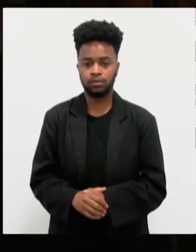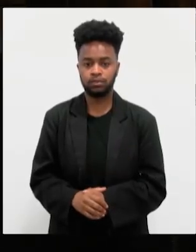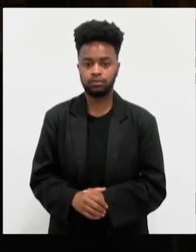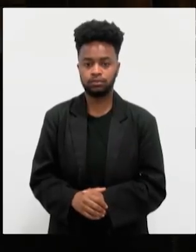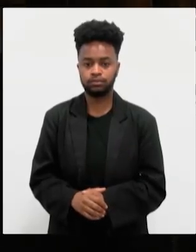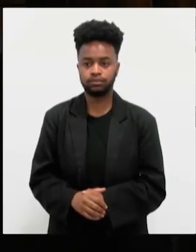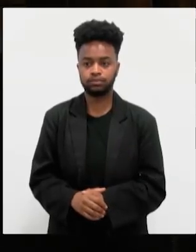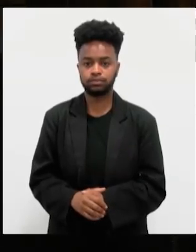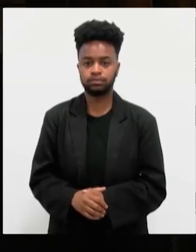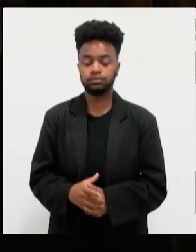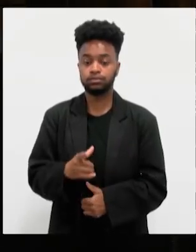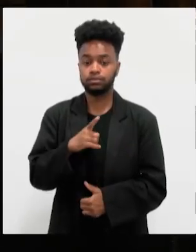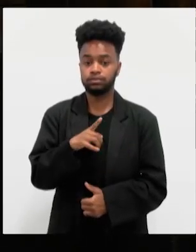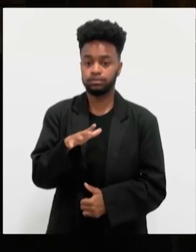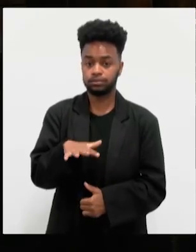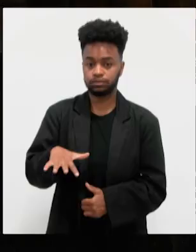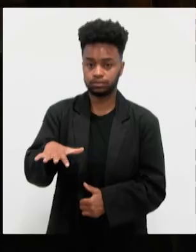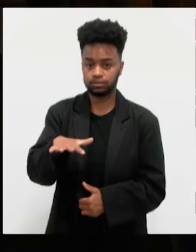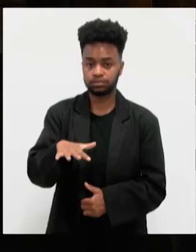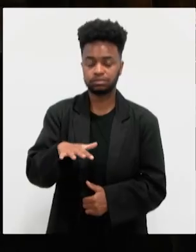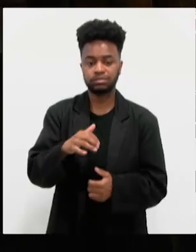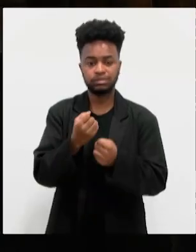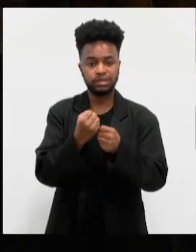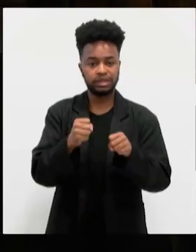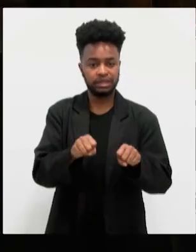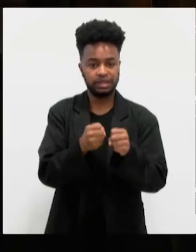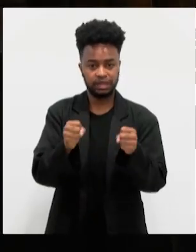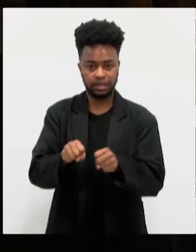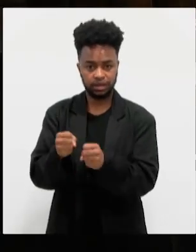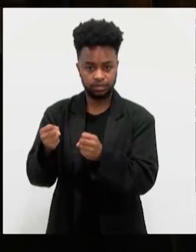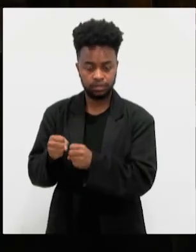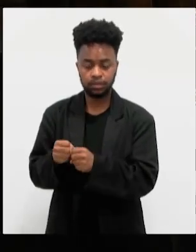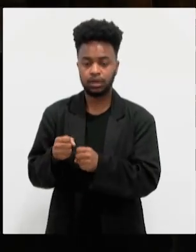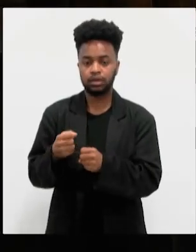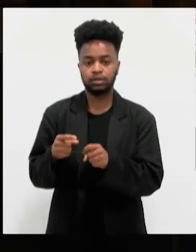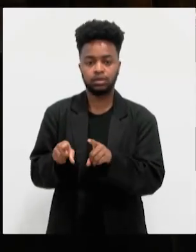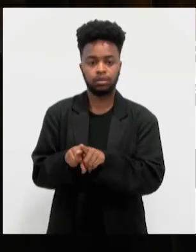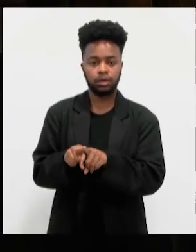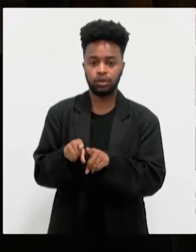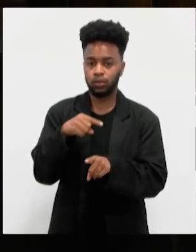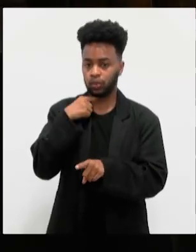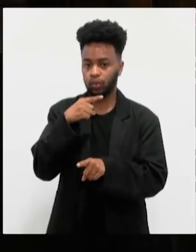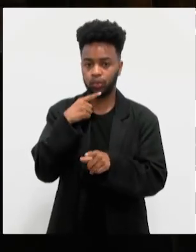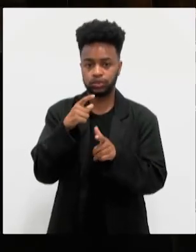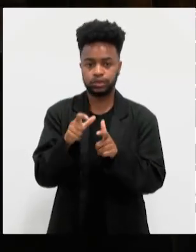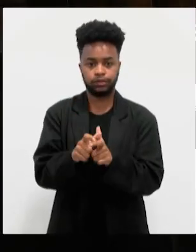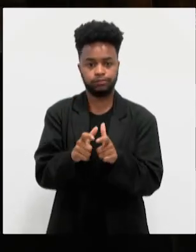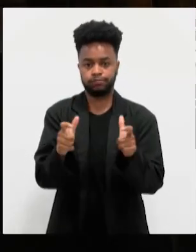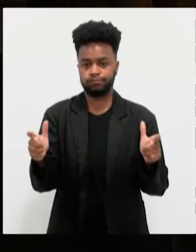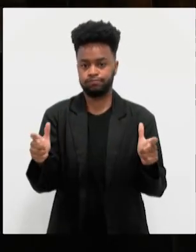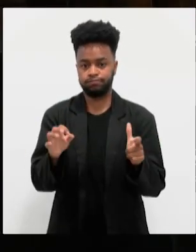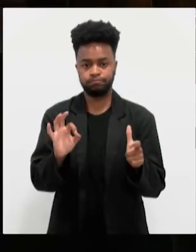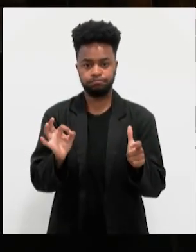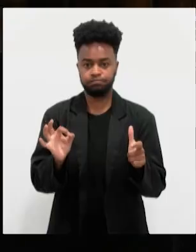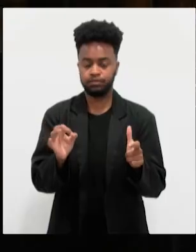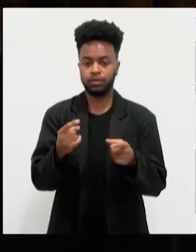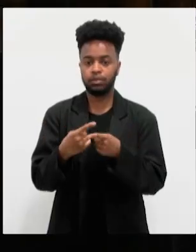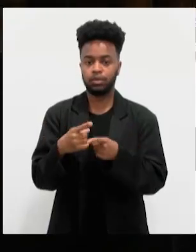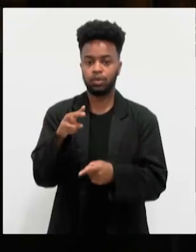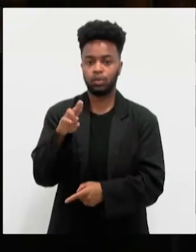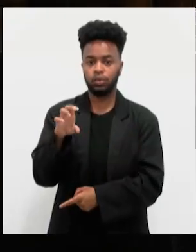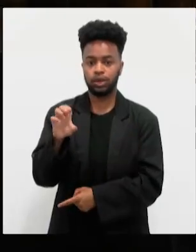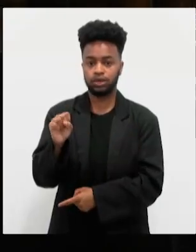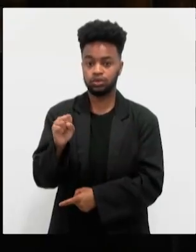com espaço deteriorado, sem possibilidade de expansão. A UESO, como sabe